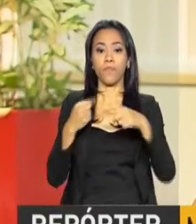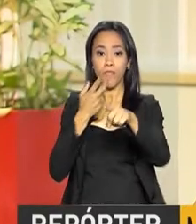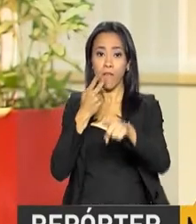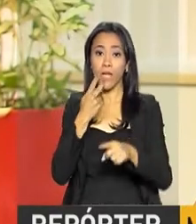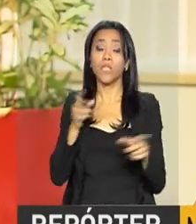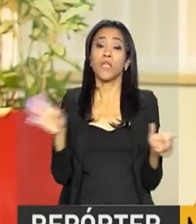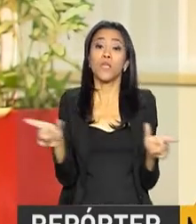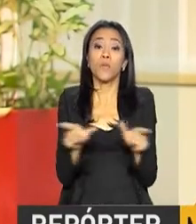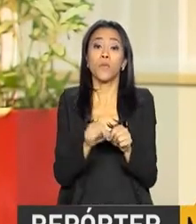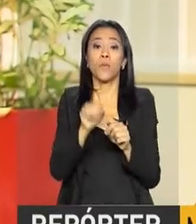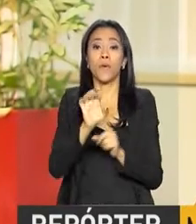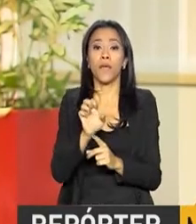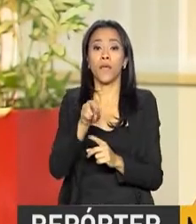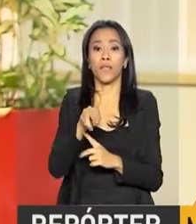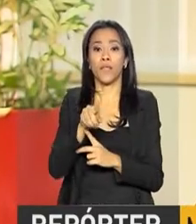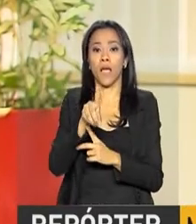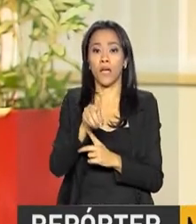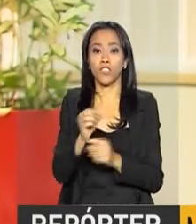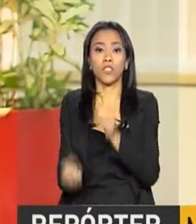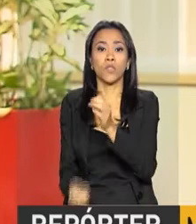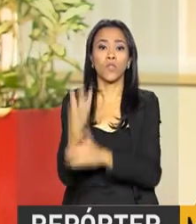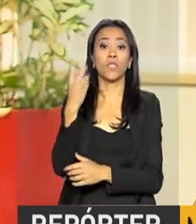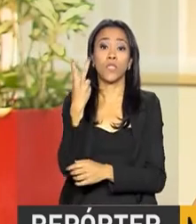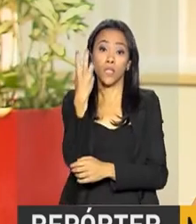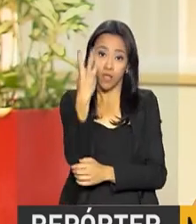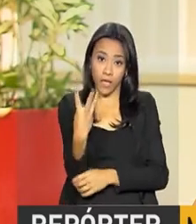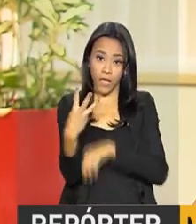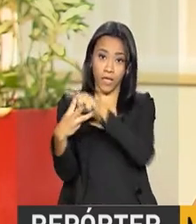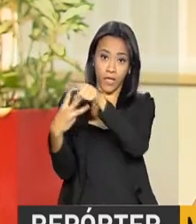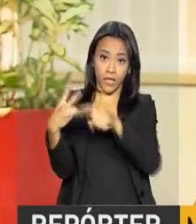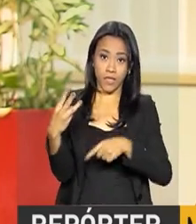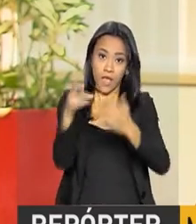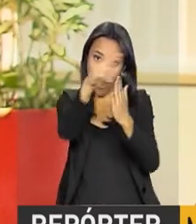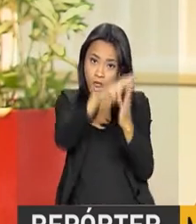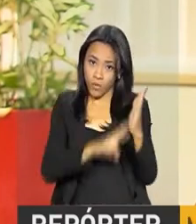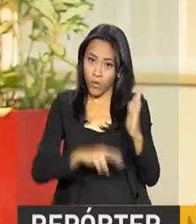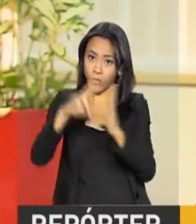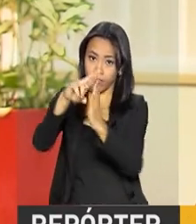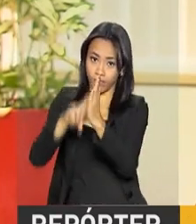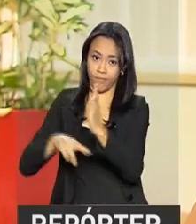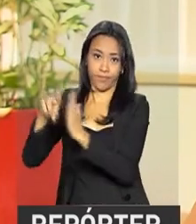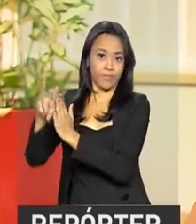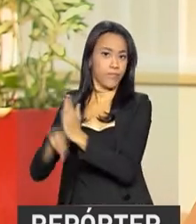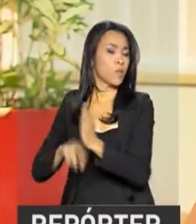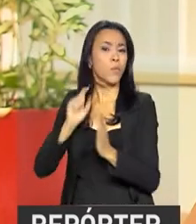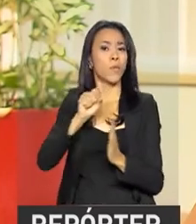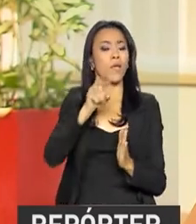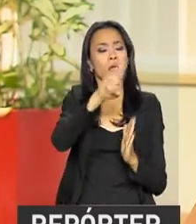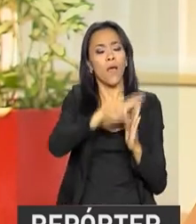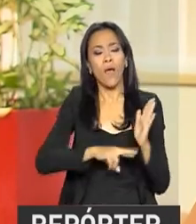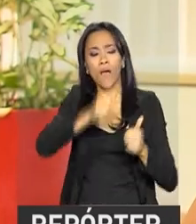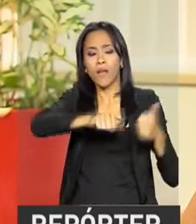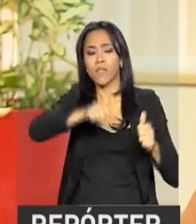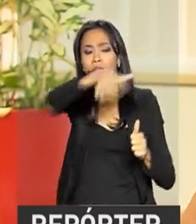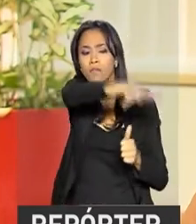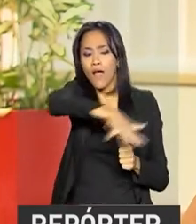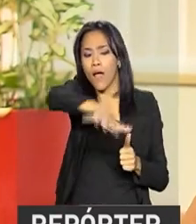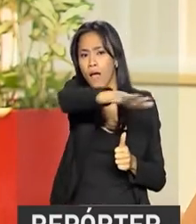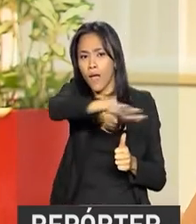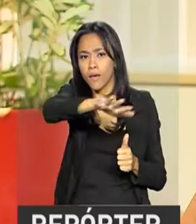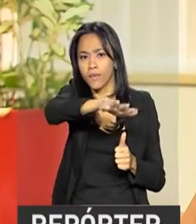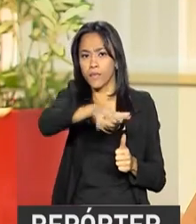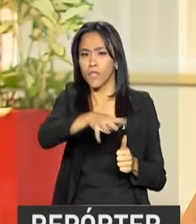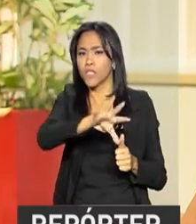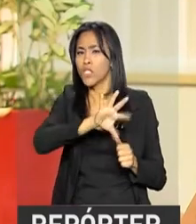gera 3 relatórios que são muito importantes. Um relatório que mostra o retrato daquela área avaliada, que